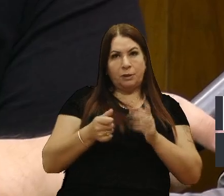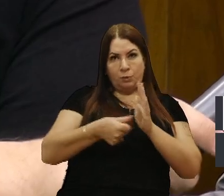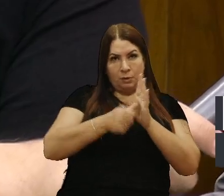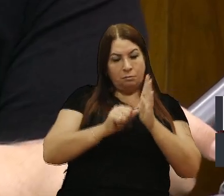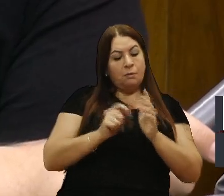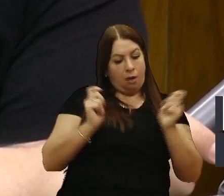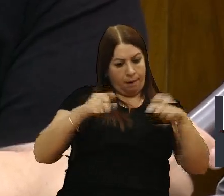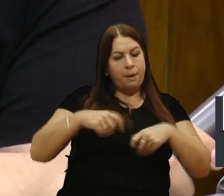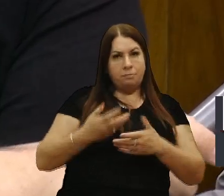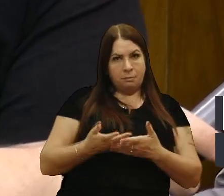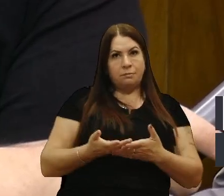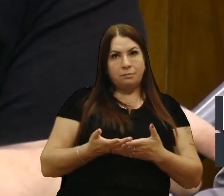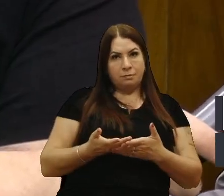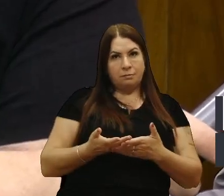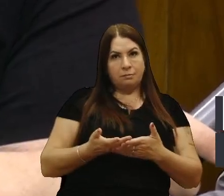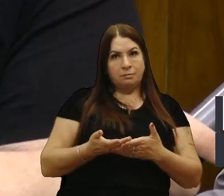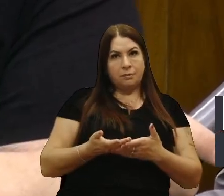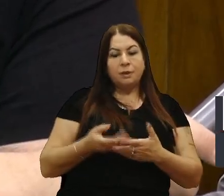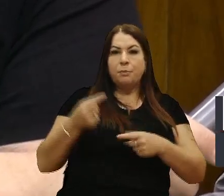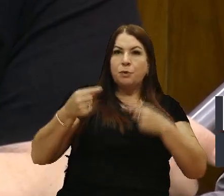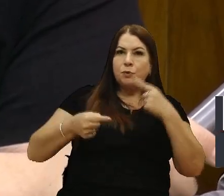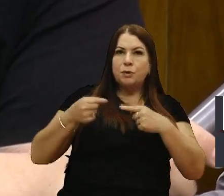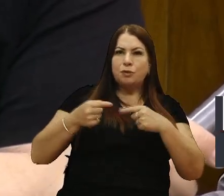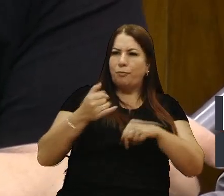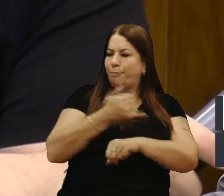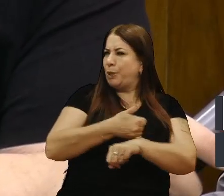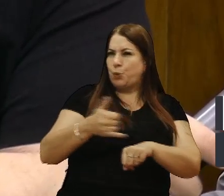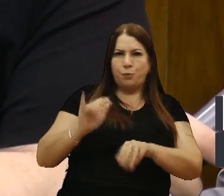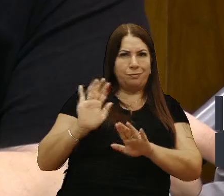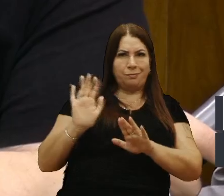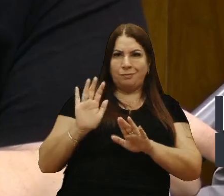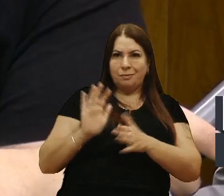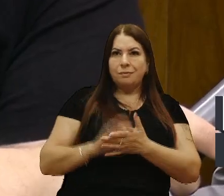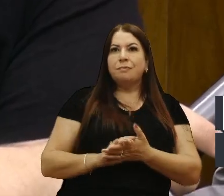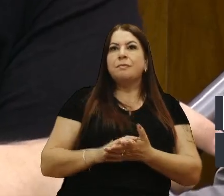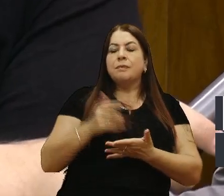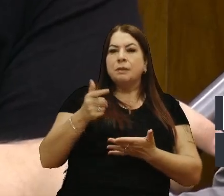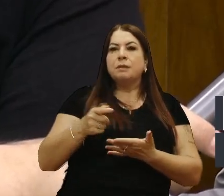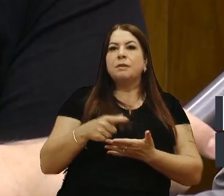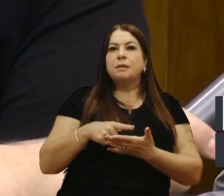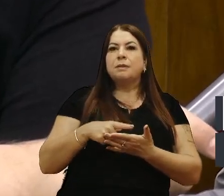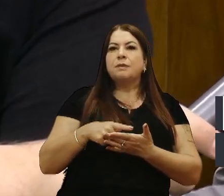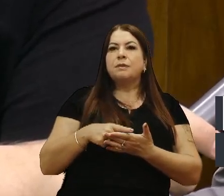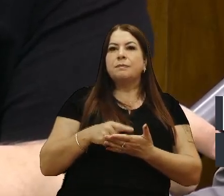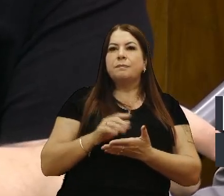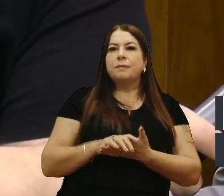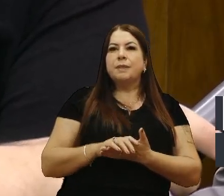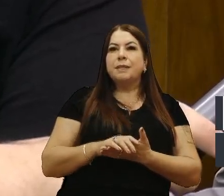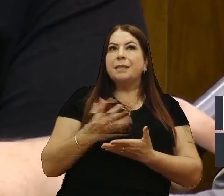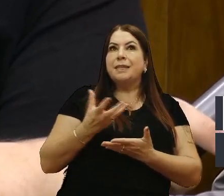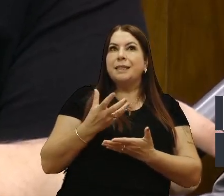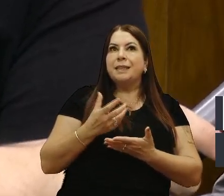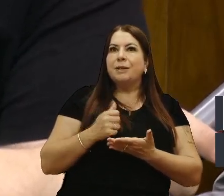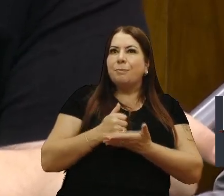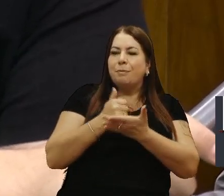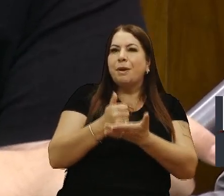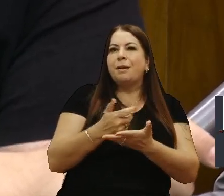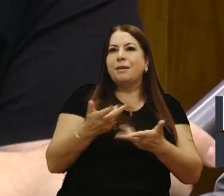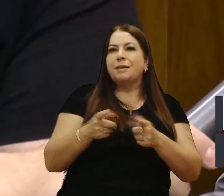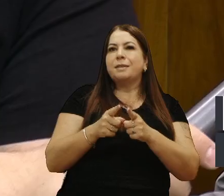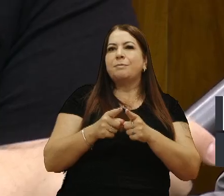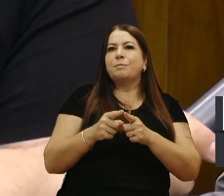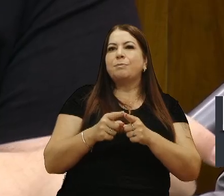Down é capaz. Isso é uma discussão ultrapassada já. Então, a gente quer meios para poder exercer